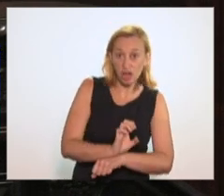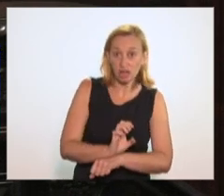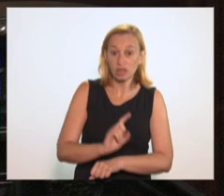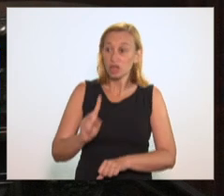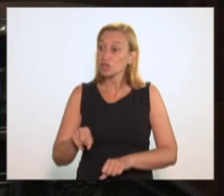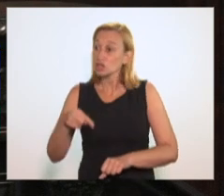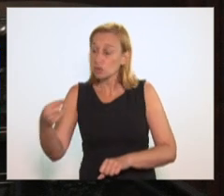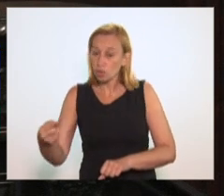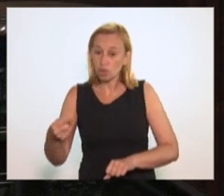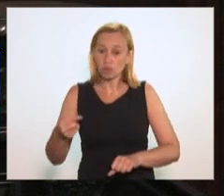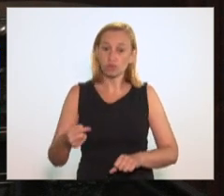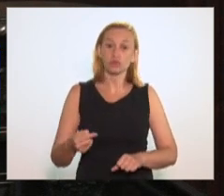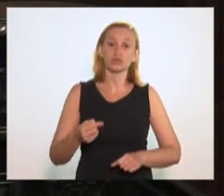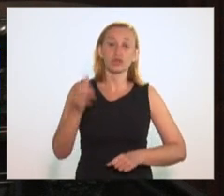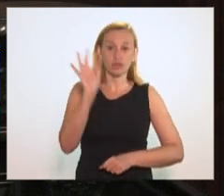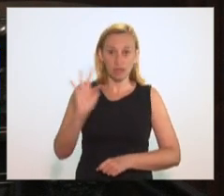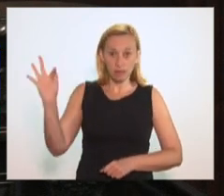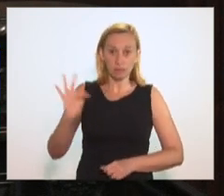com outros entes da federação.